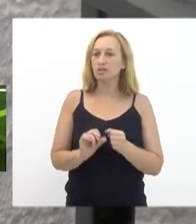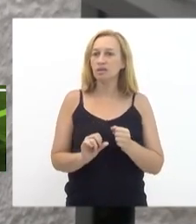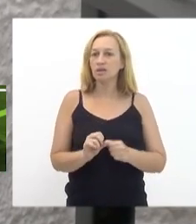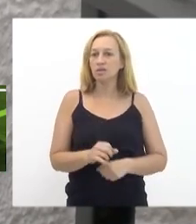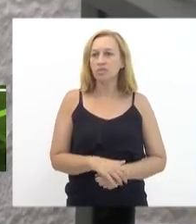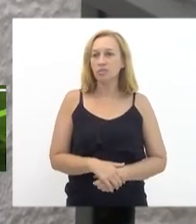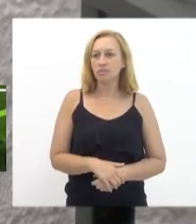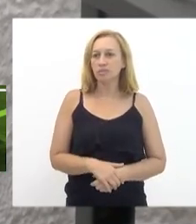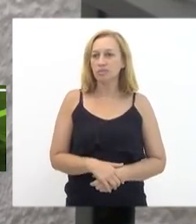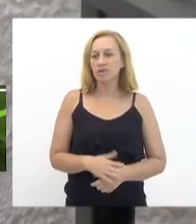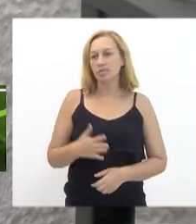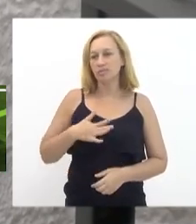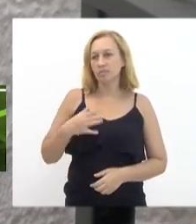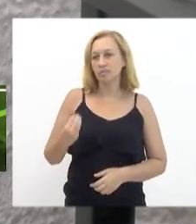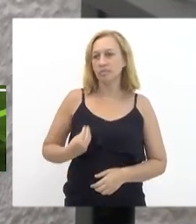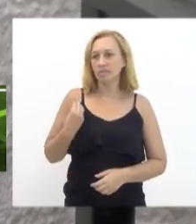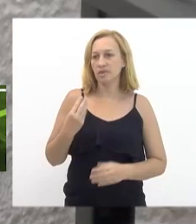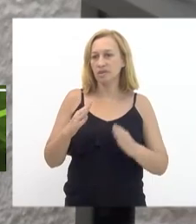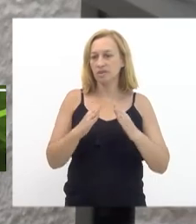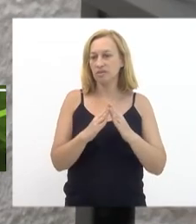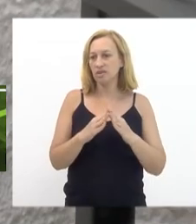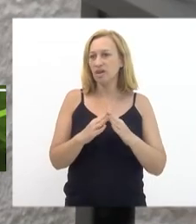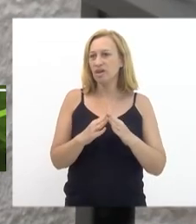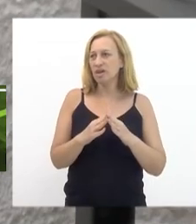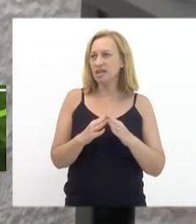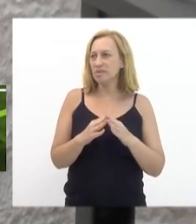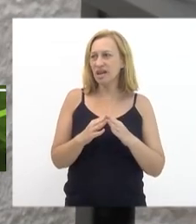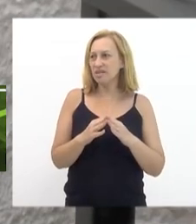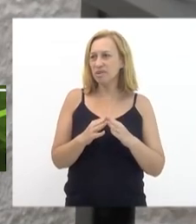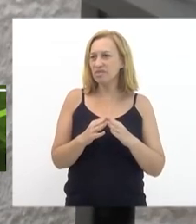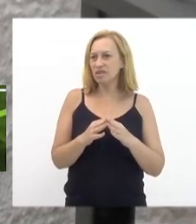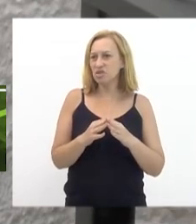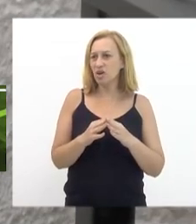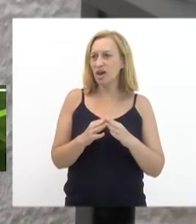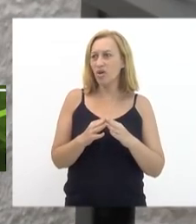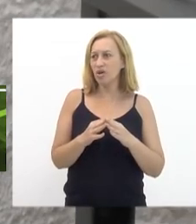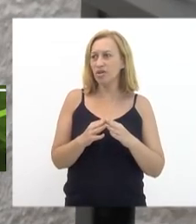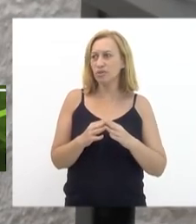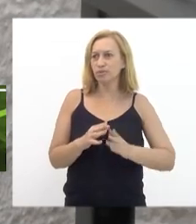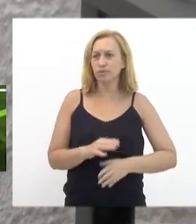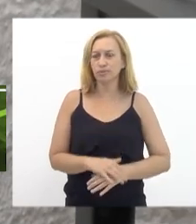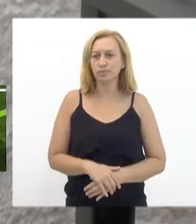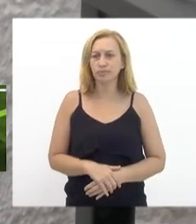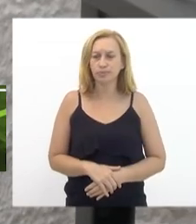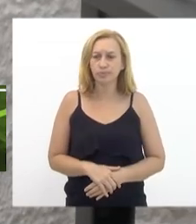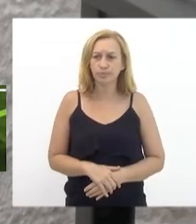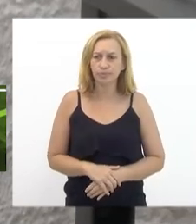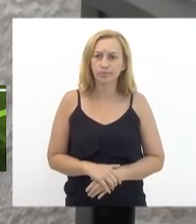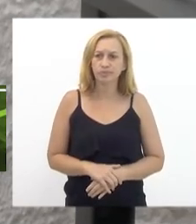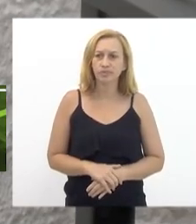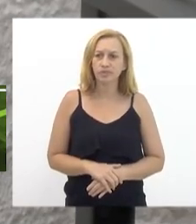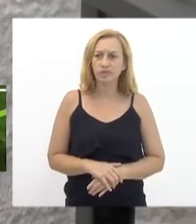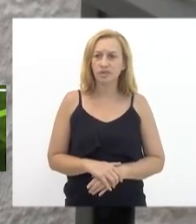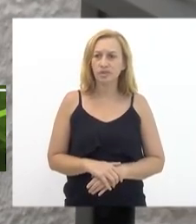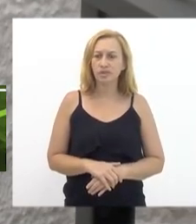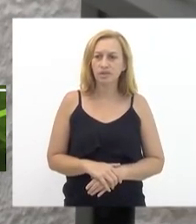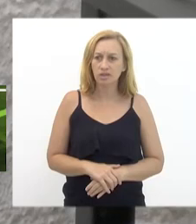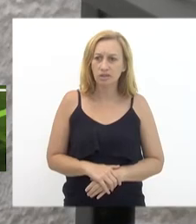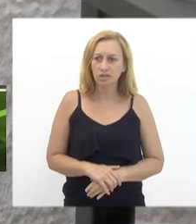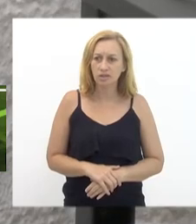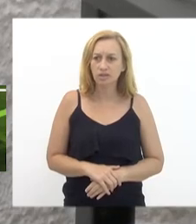pelo Minha Casa Minha Vida Minha Casa Minha Vida tem um saco de arrendamento então se a Caixa como intermediária